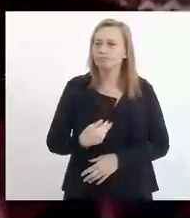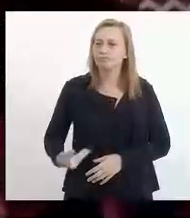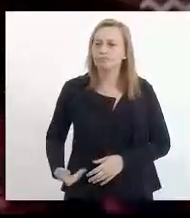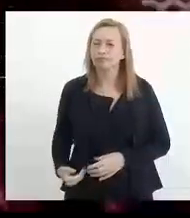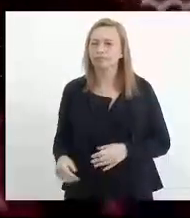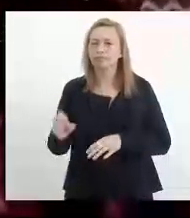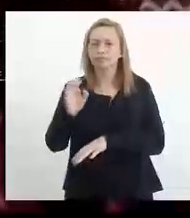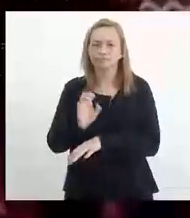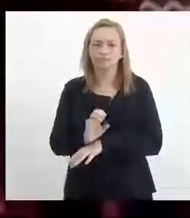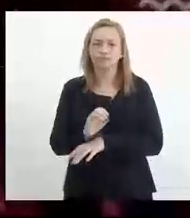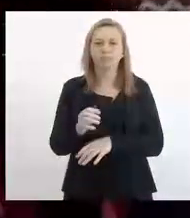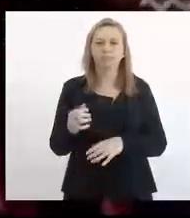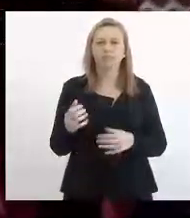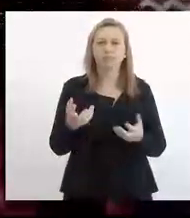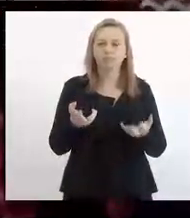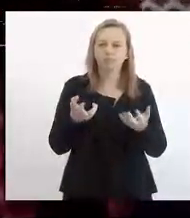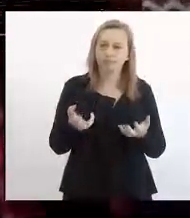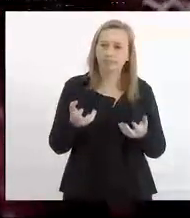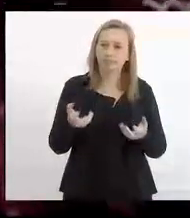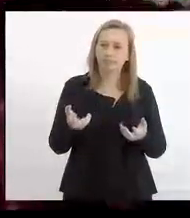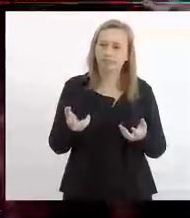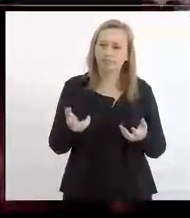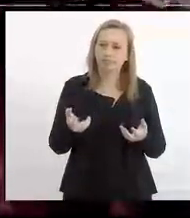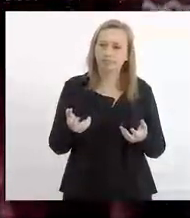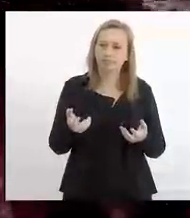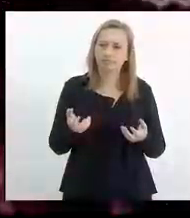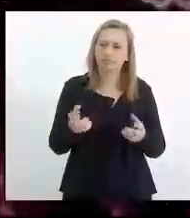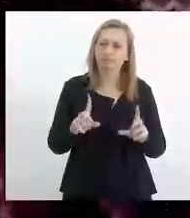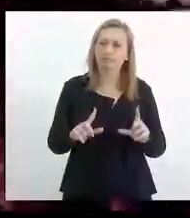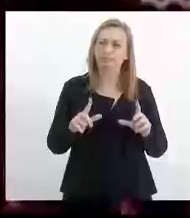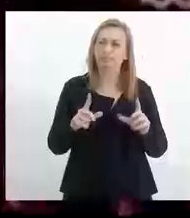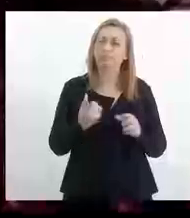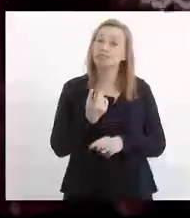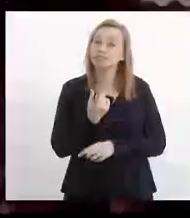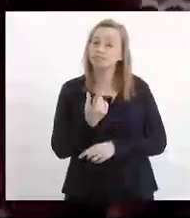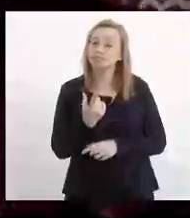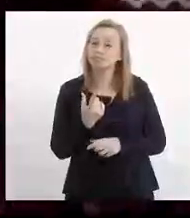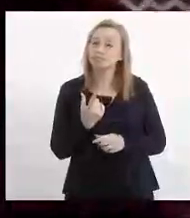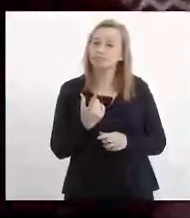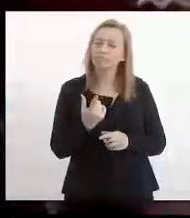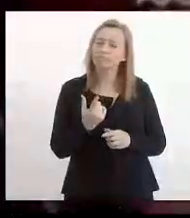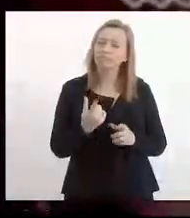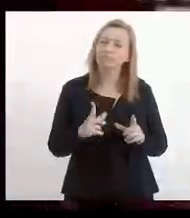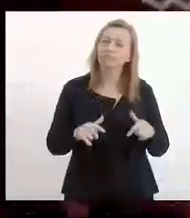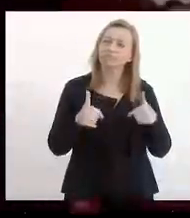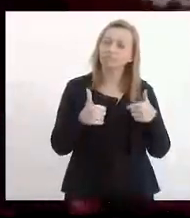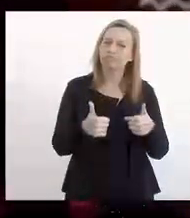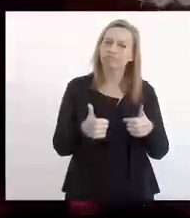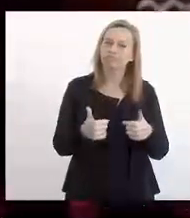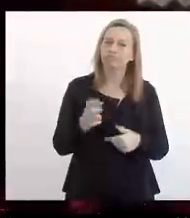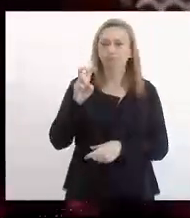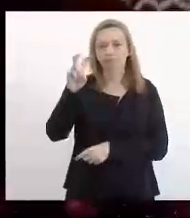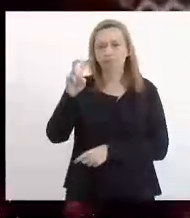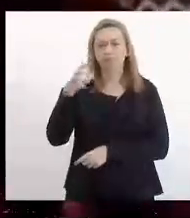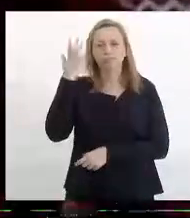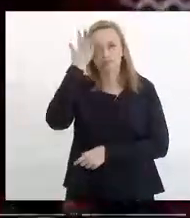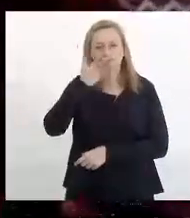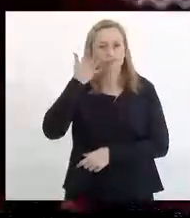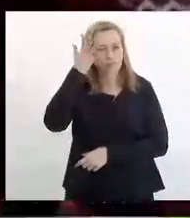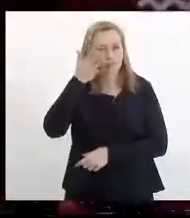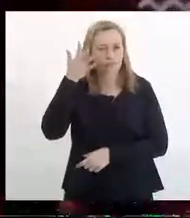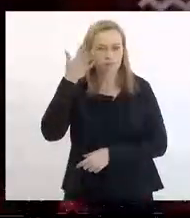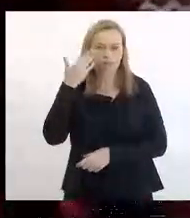pretende implementar com as 5 mensagens que envia a